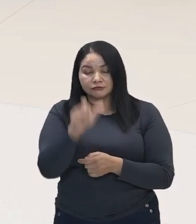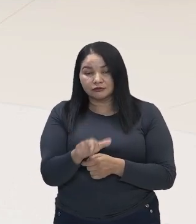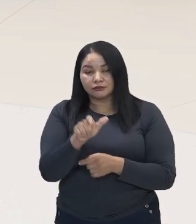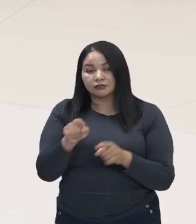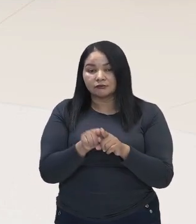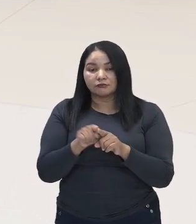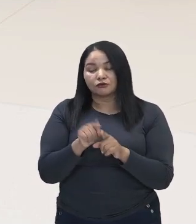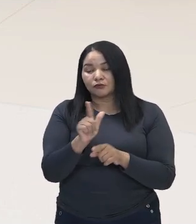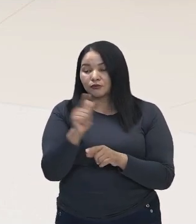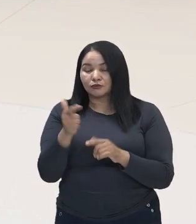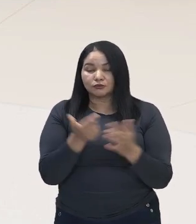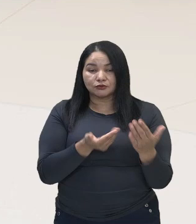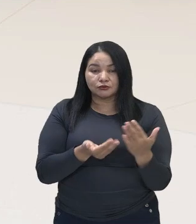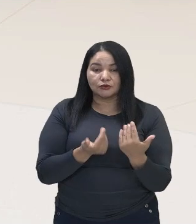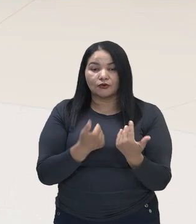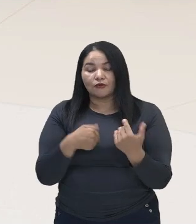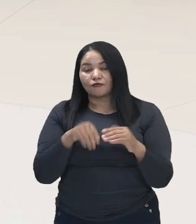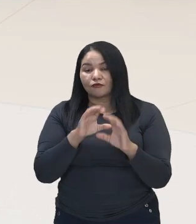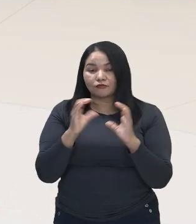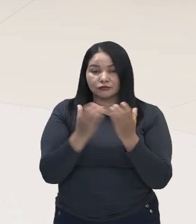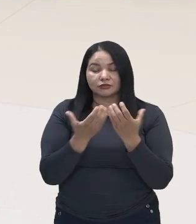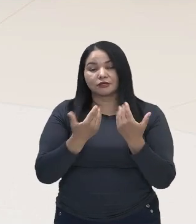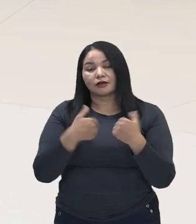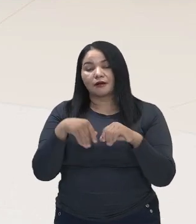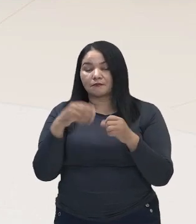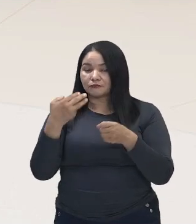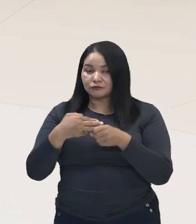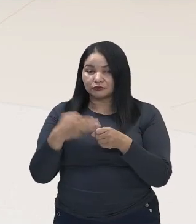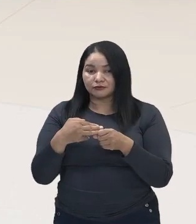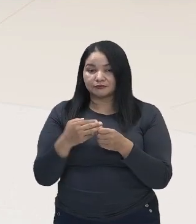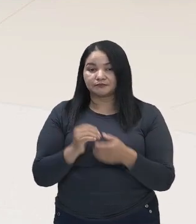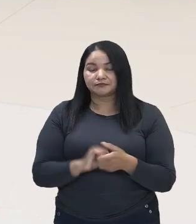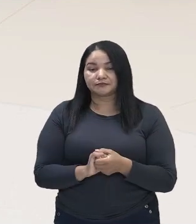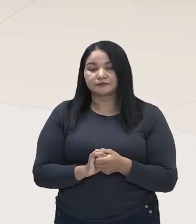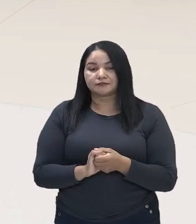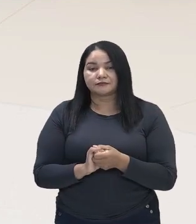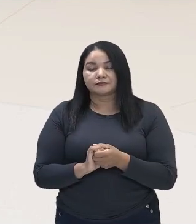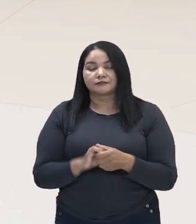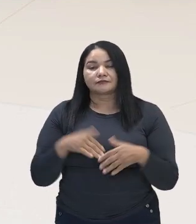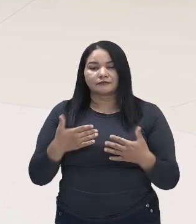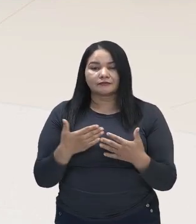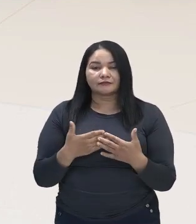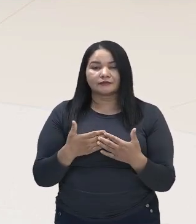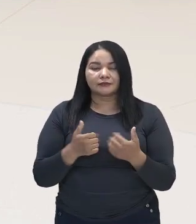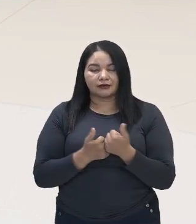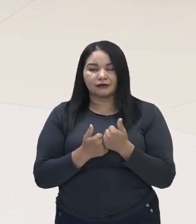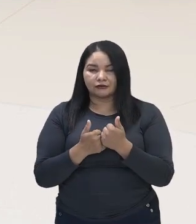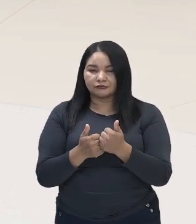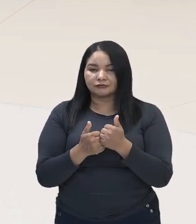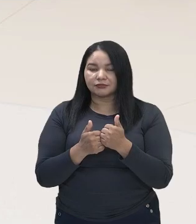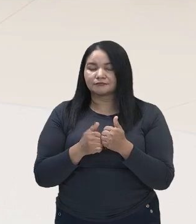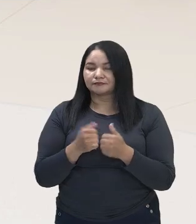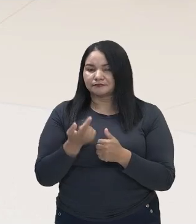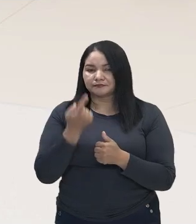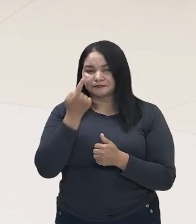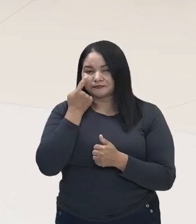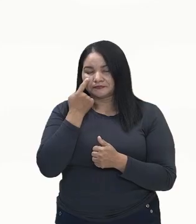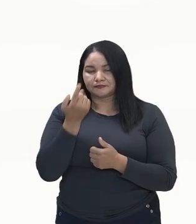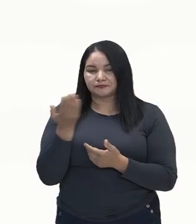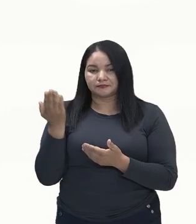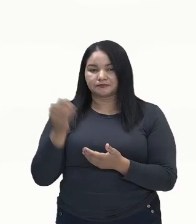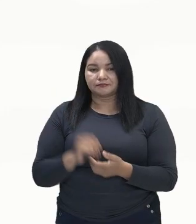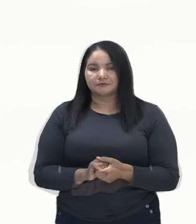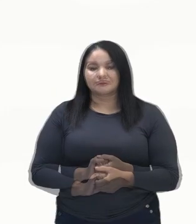os jovens da sua comunidade, do seu município, por exemplo. Acompanhem comigo o que são esses direitos da juventude. Vamos lá.